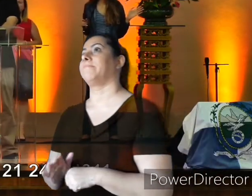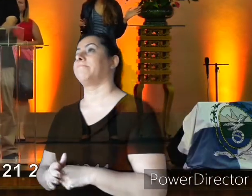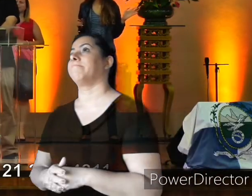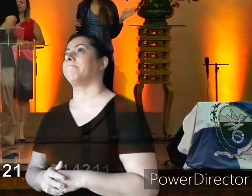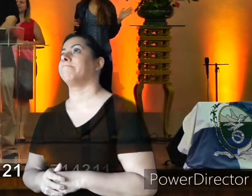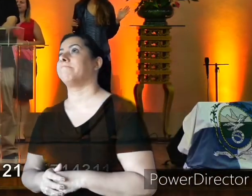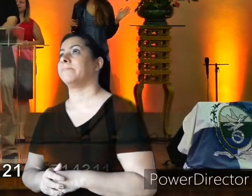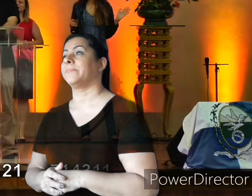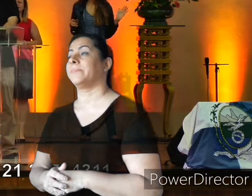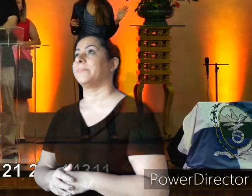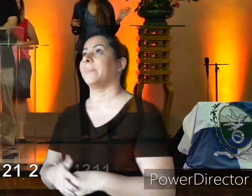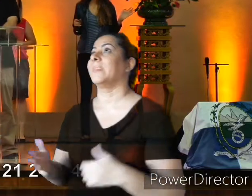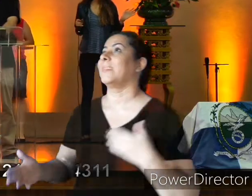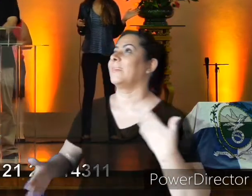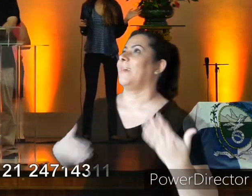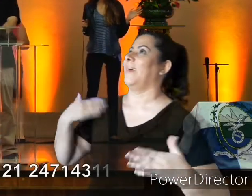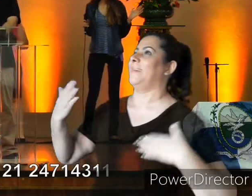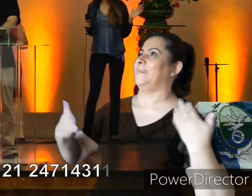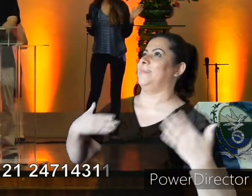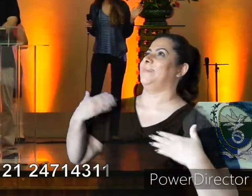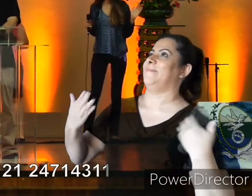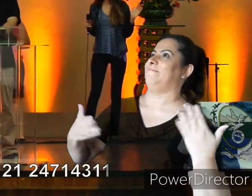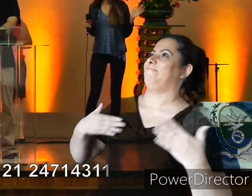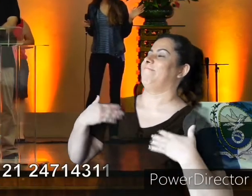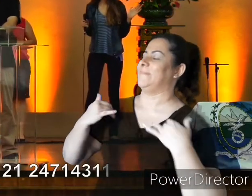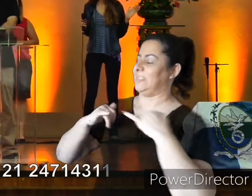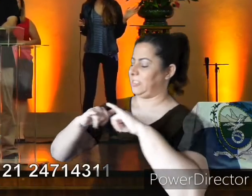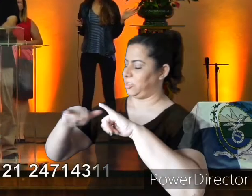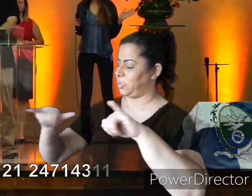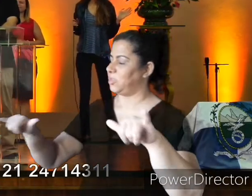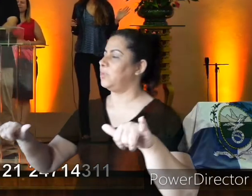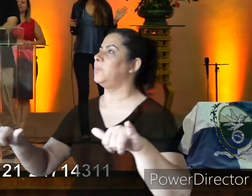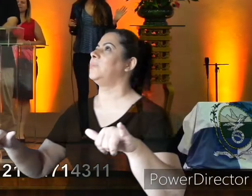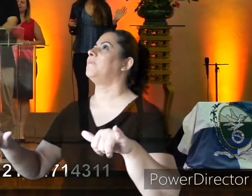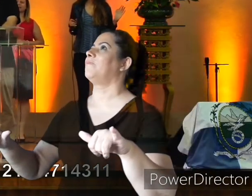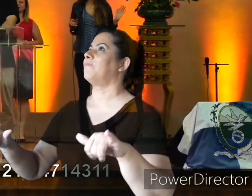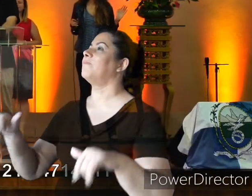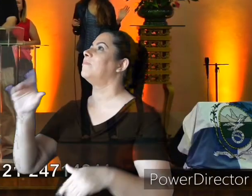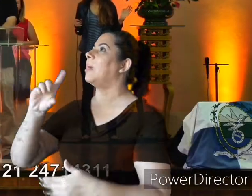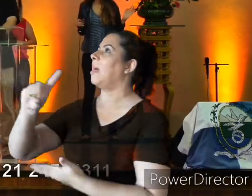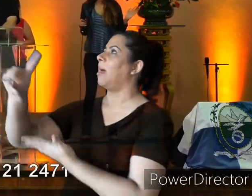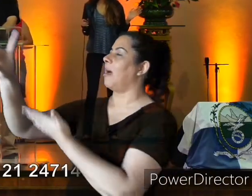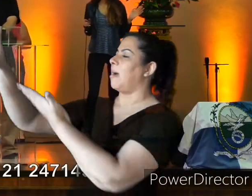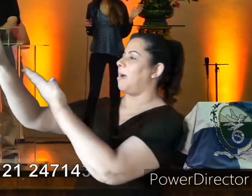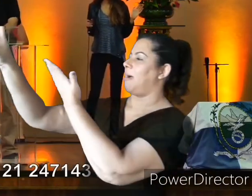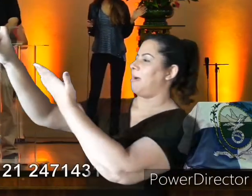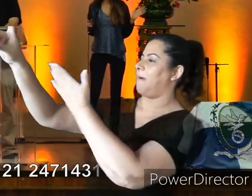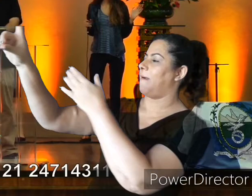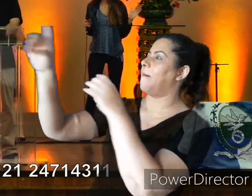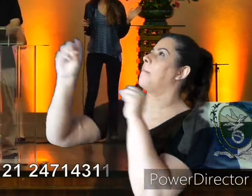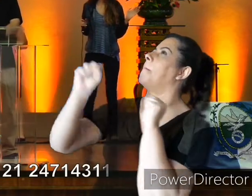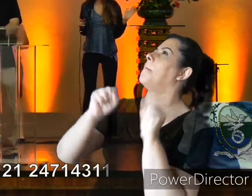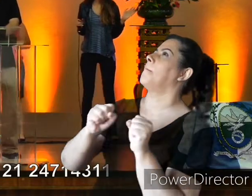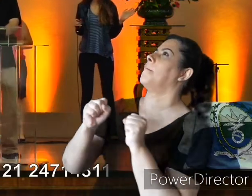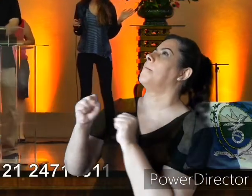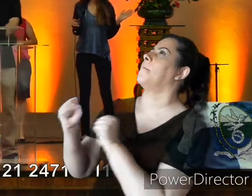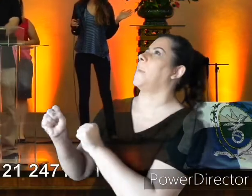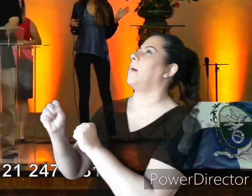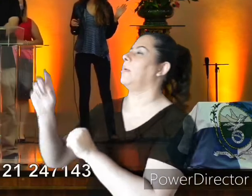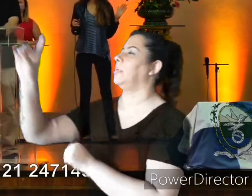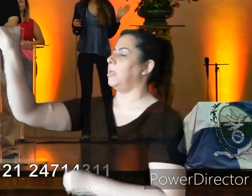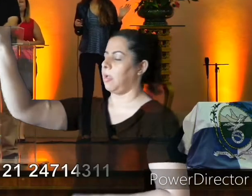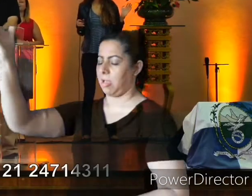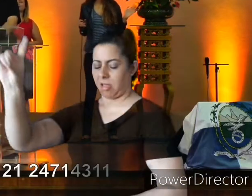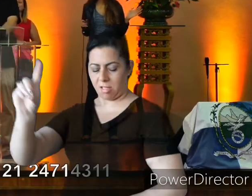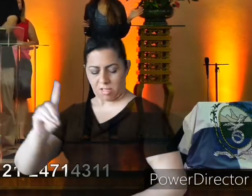do que aquele que está no mundo. Diga assim: quem habita em mim é o próprio Deus, é o próprio